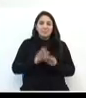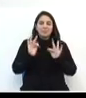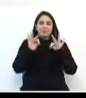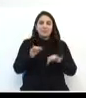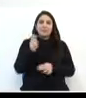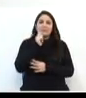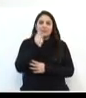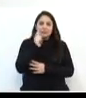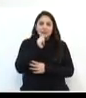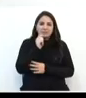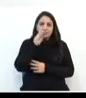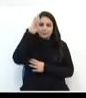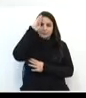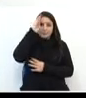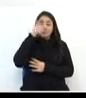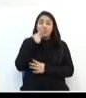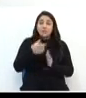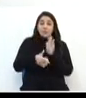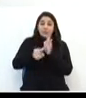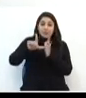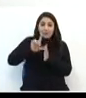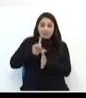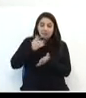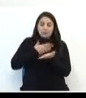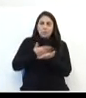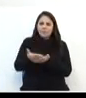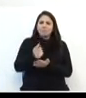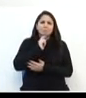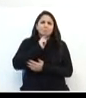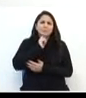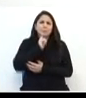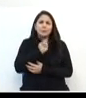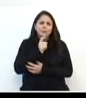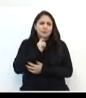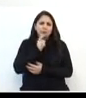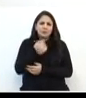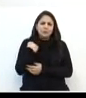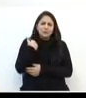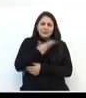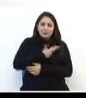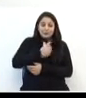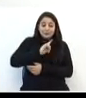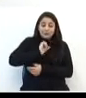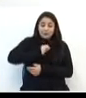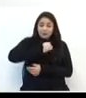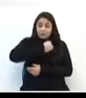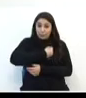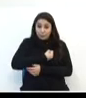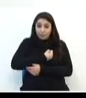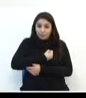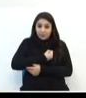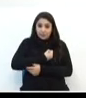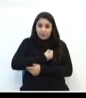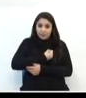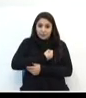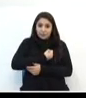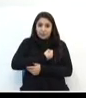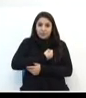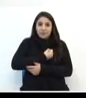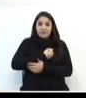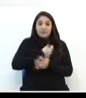encerrar a entrevista, o coronel nos comentava antes de iniciarmos que não adianta a gente ter um